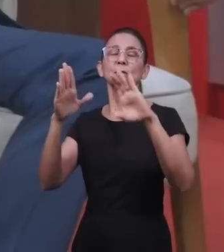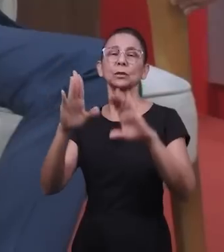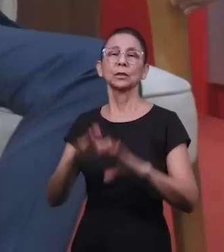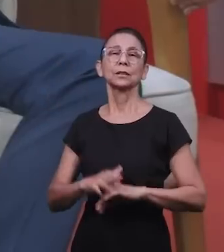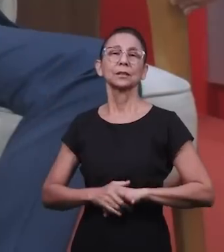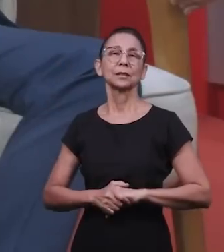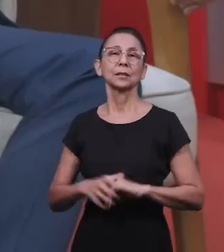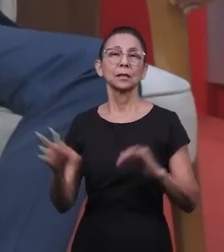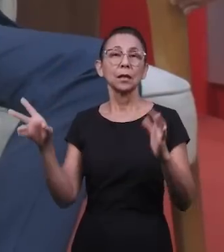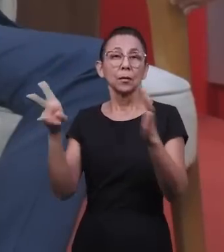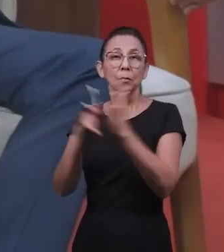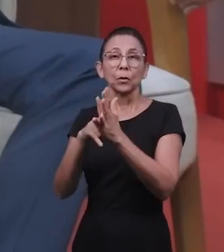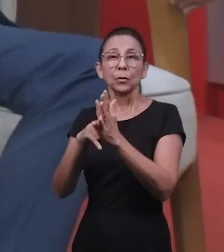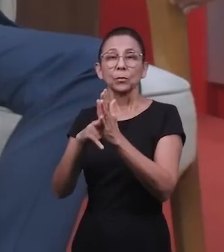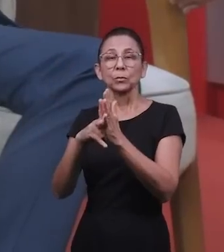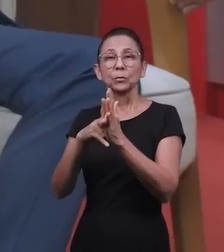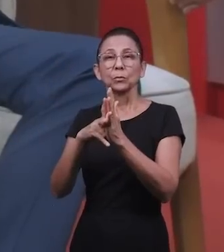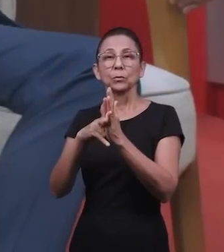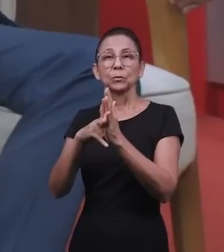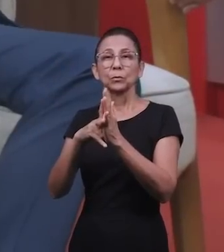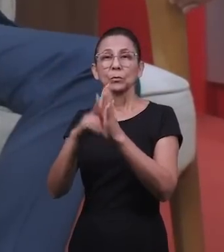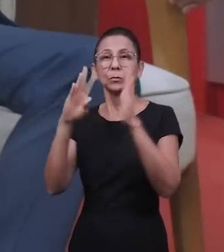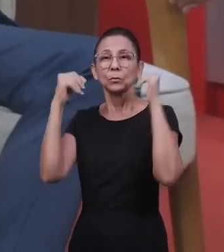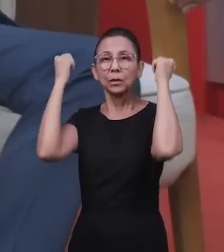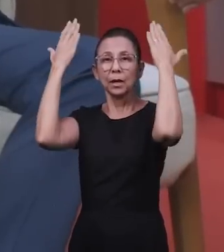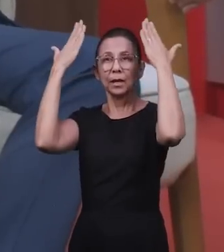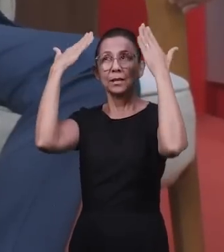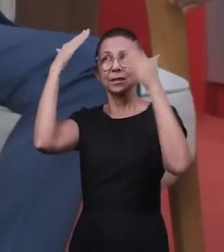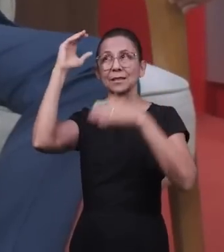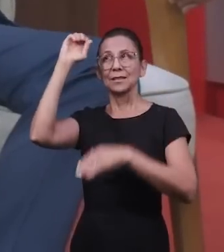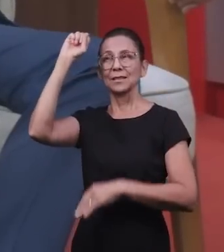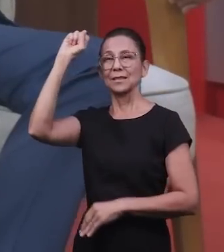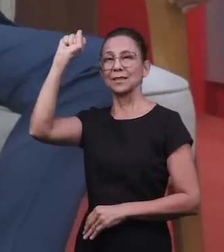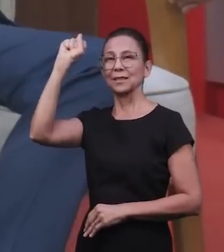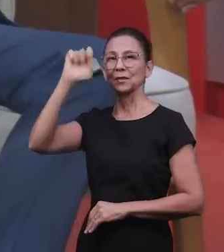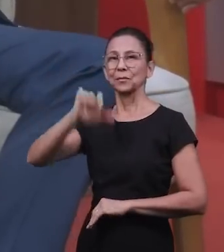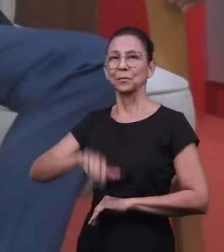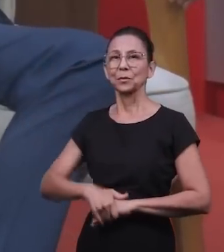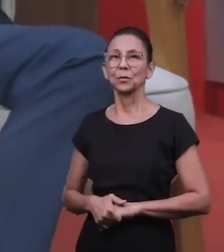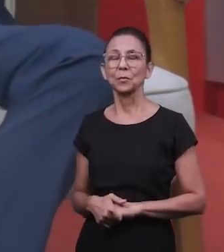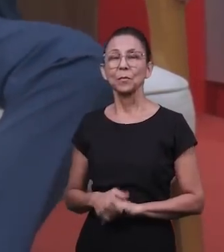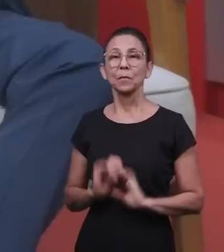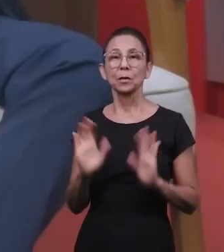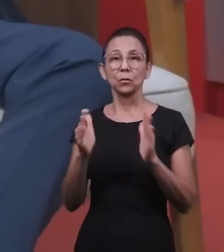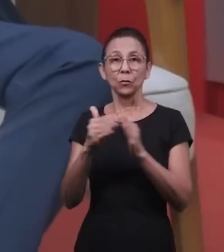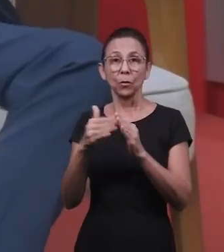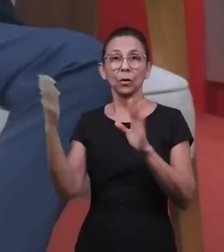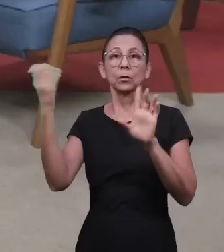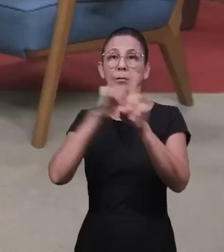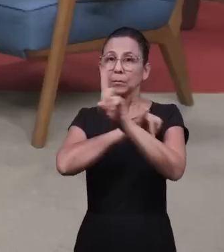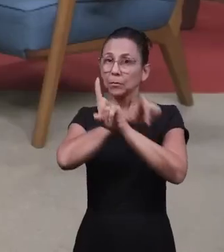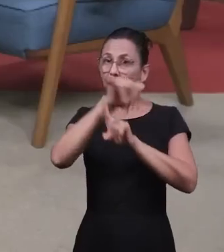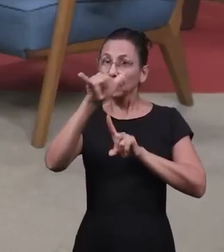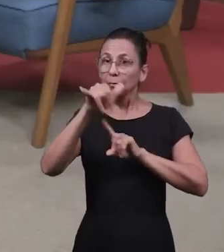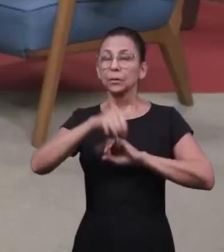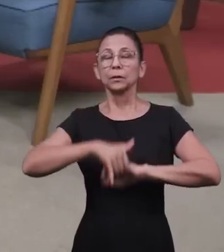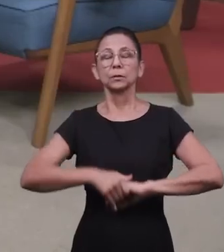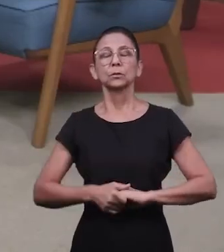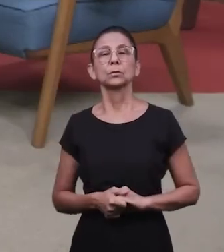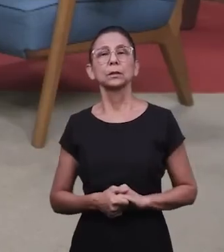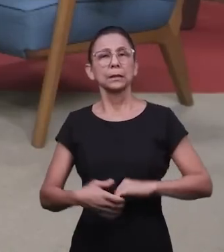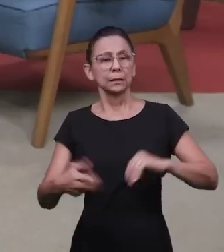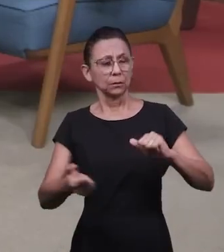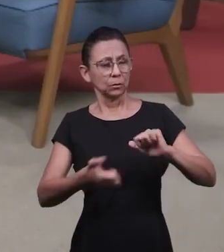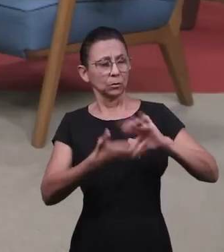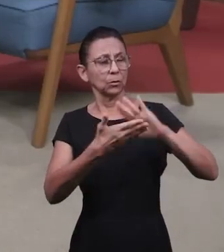o grande mistério, a grande bênção está no aspecto profético do livro. E quando a gente fala de louvor